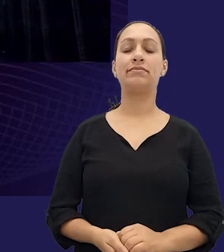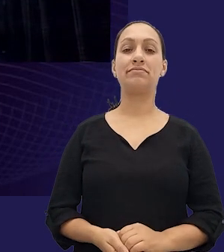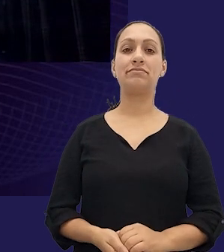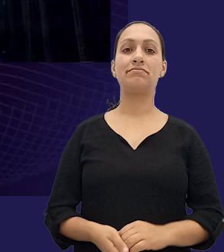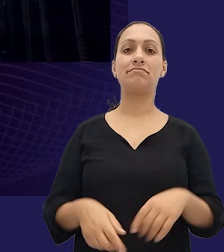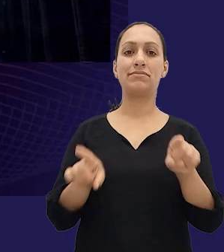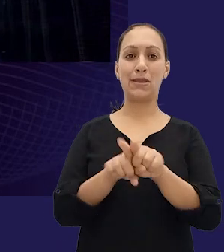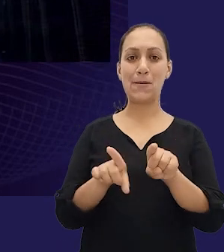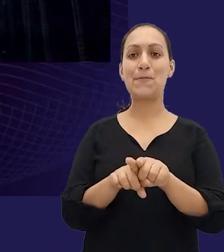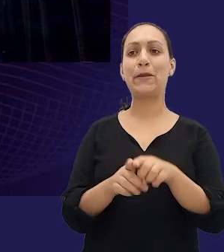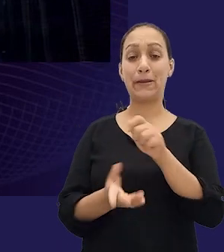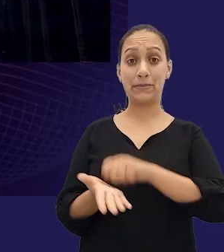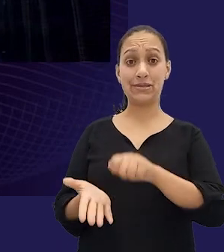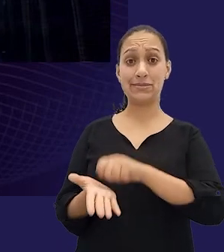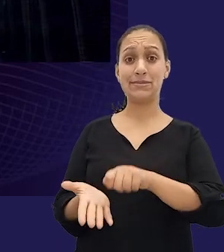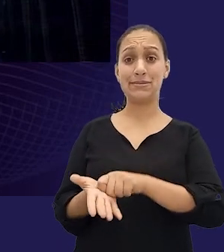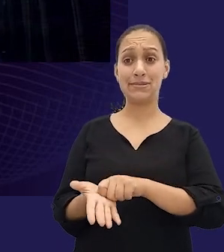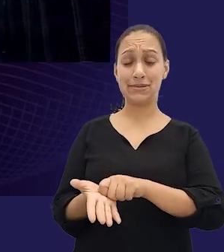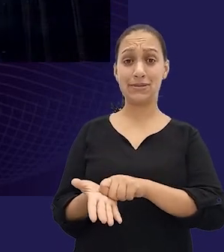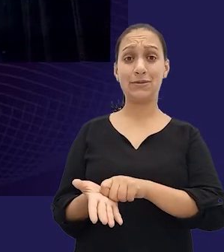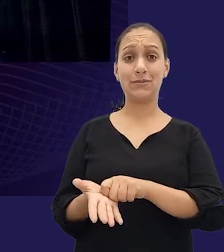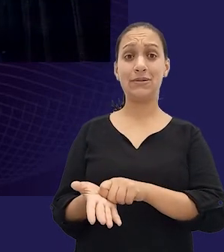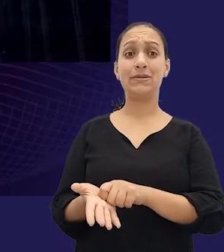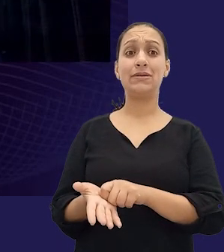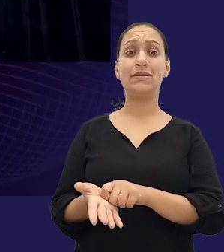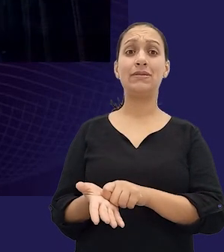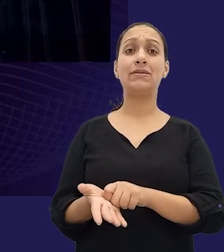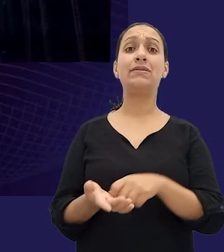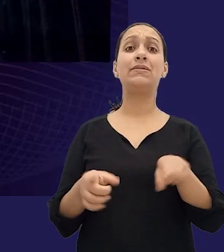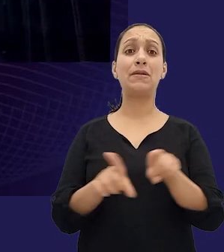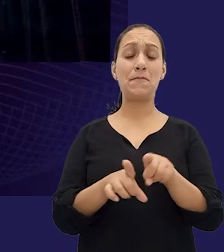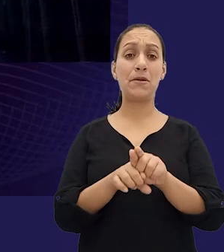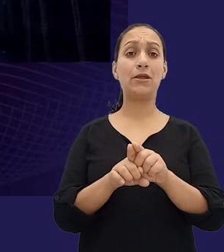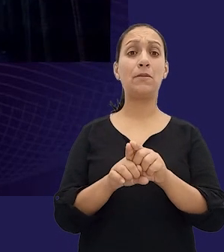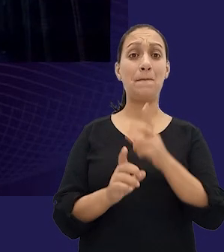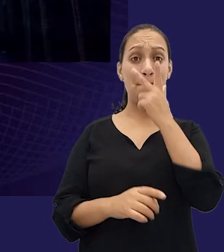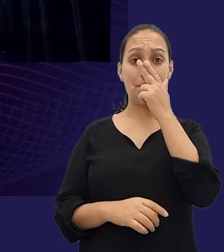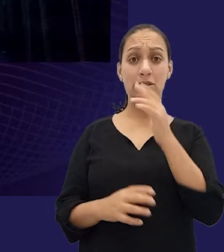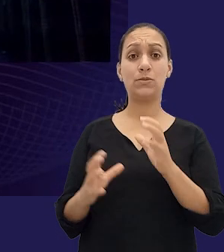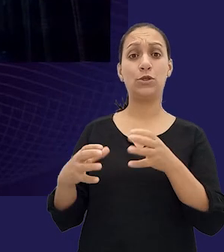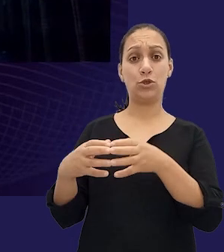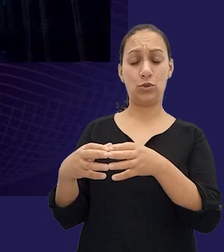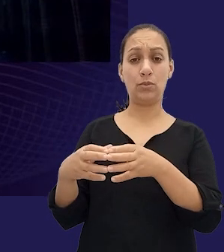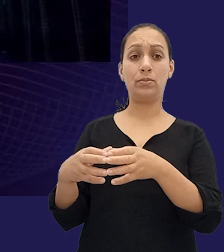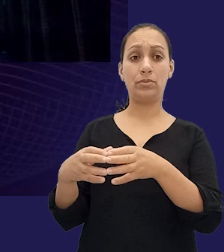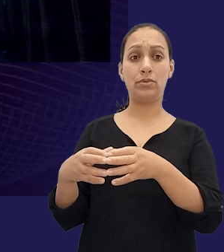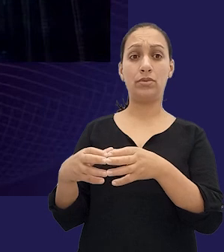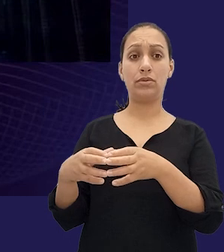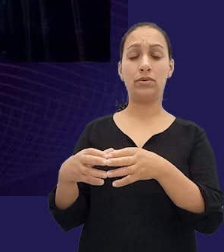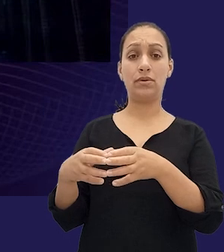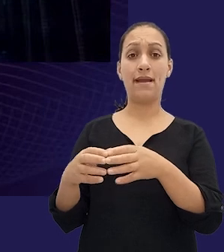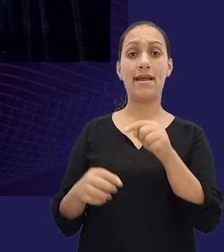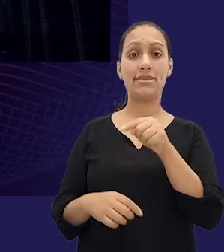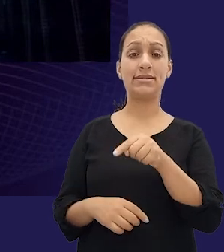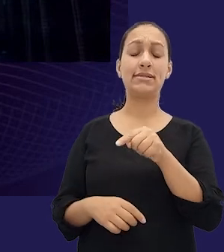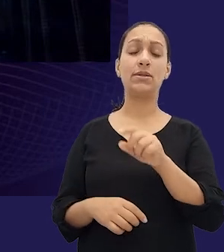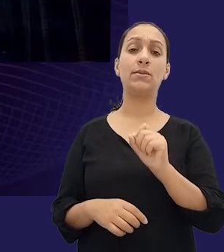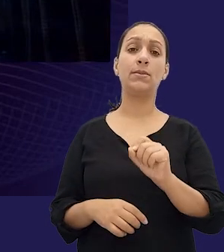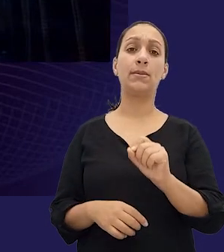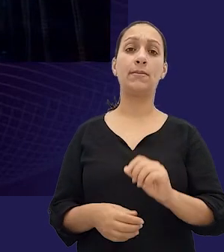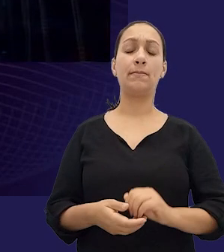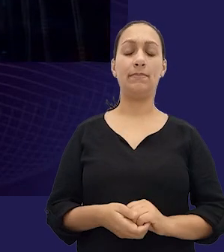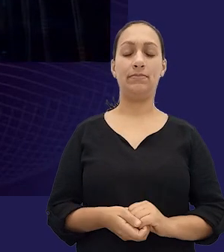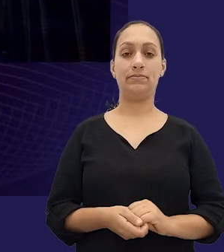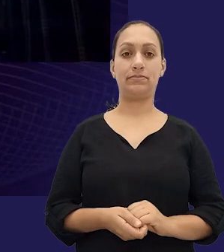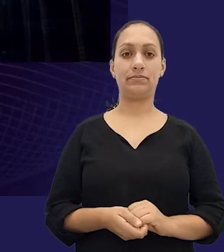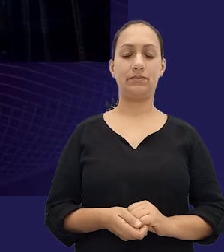Também está sendo muito prescrito e também está no mesmo time, né? A amoxa com ácido clavulânico